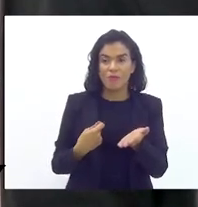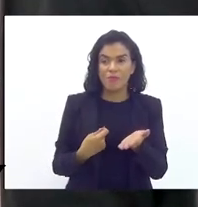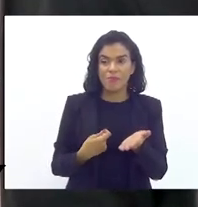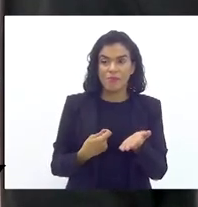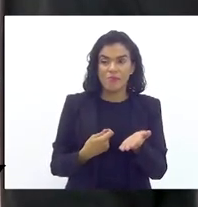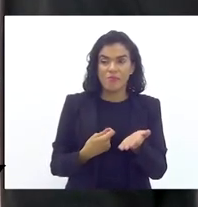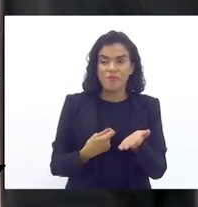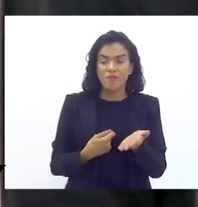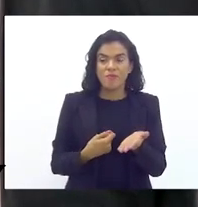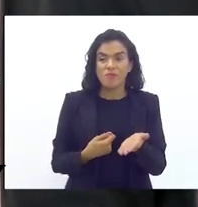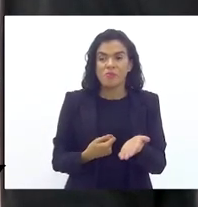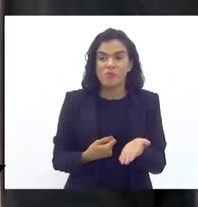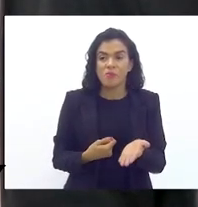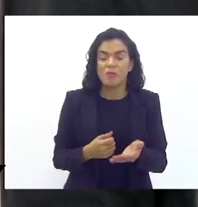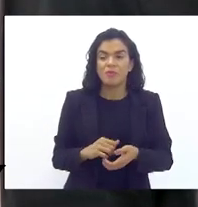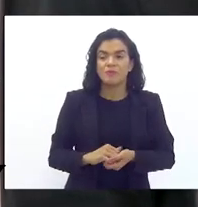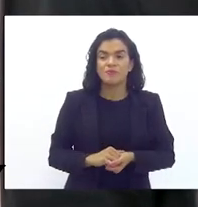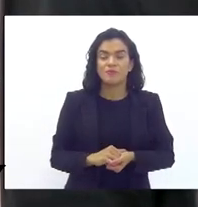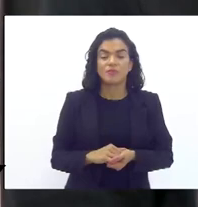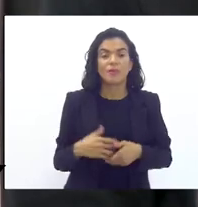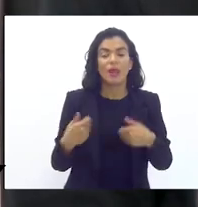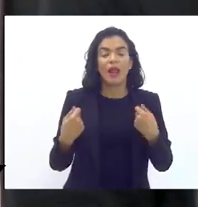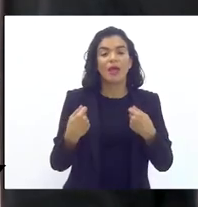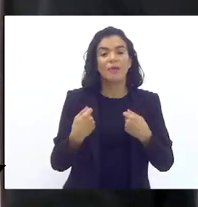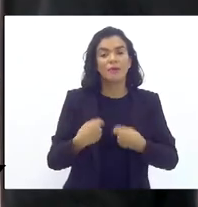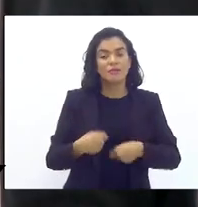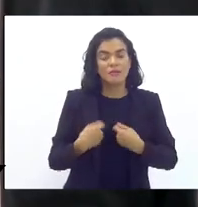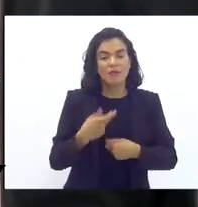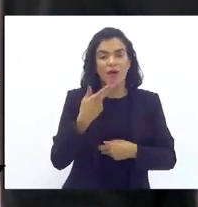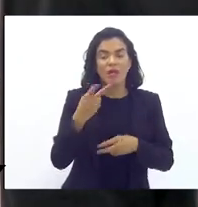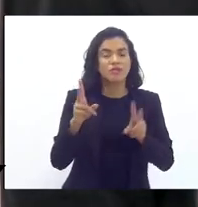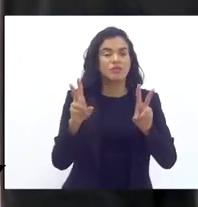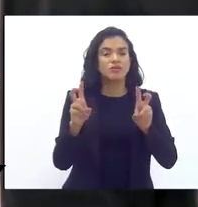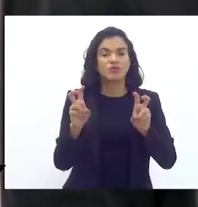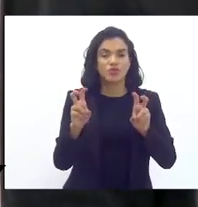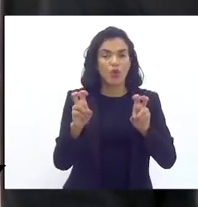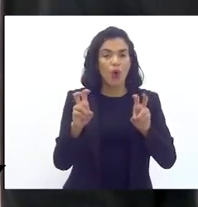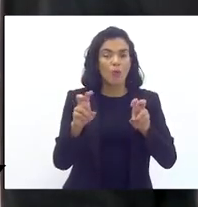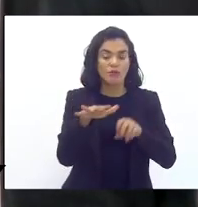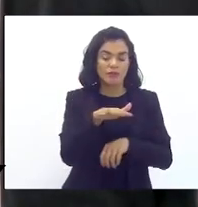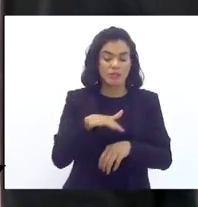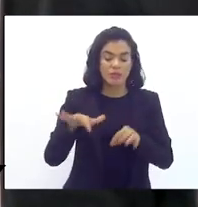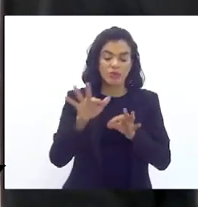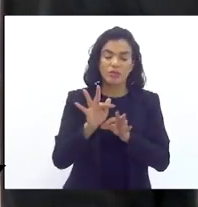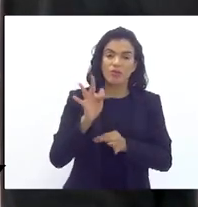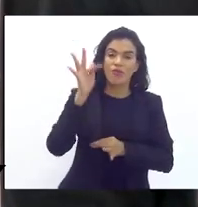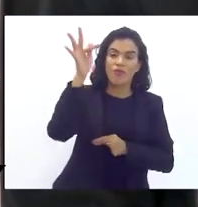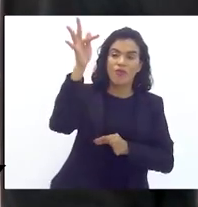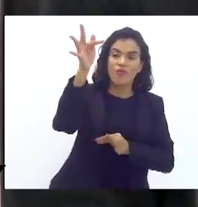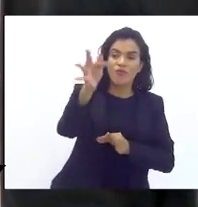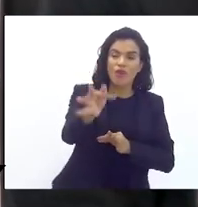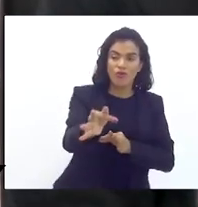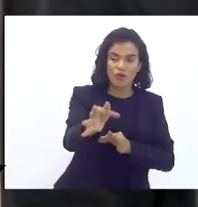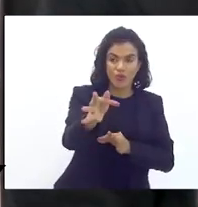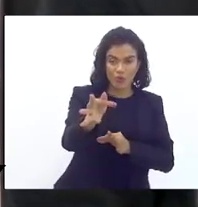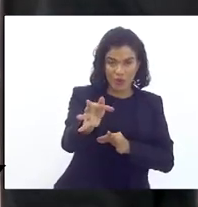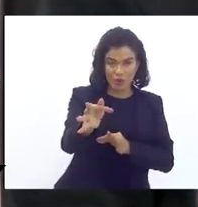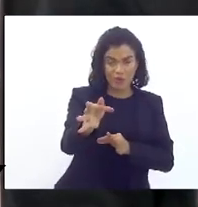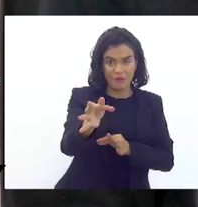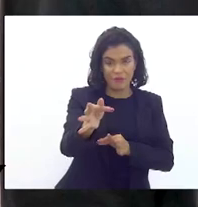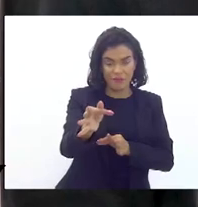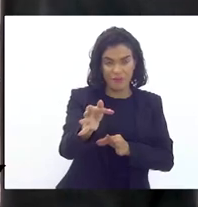ela ela vai tratar das questões futuras ela vai gostar ela vai tratar